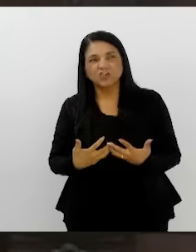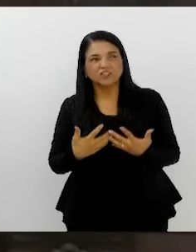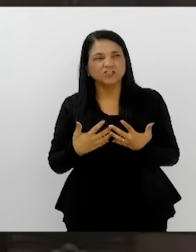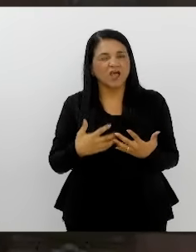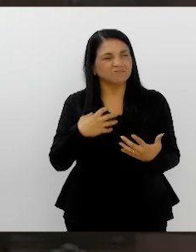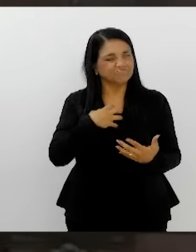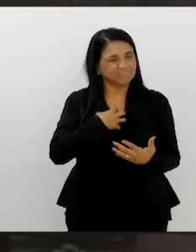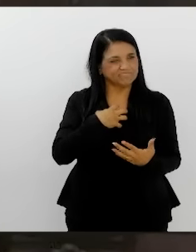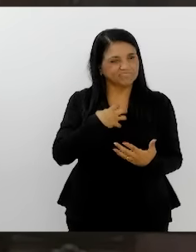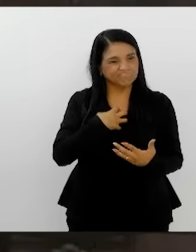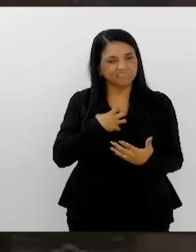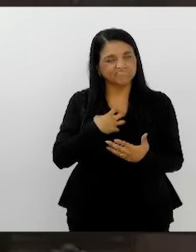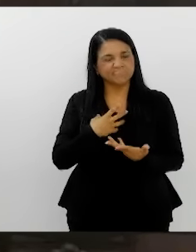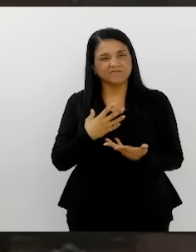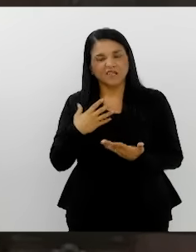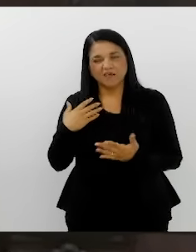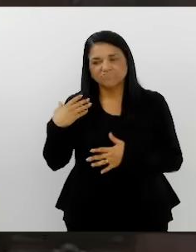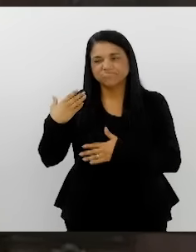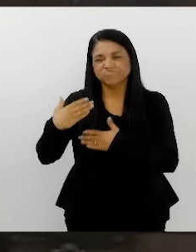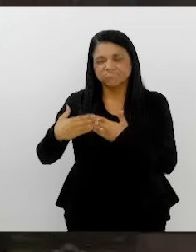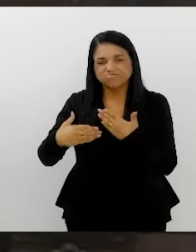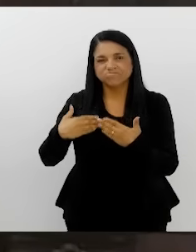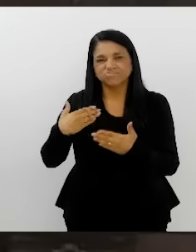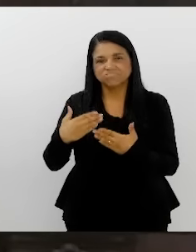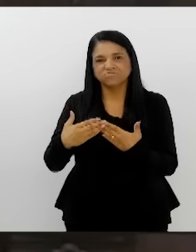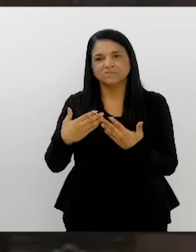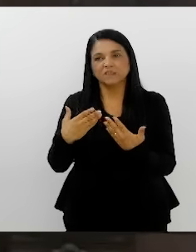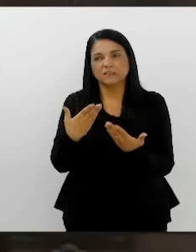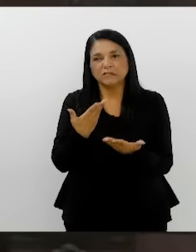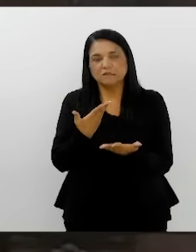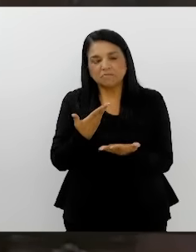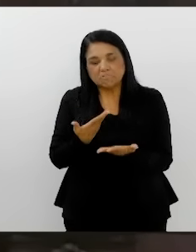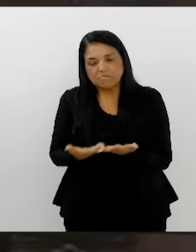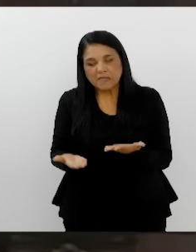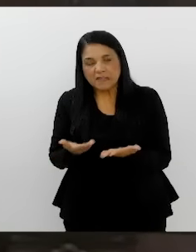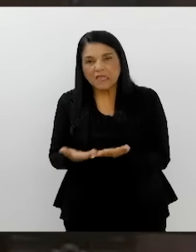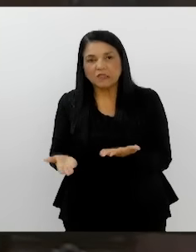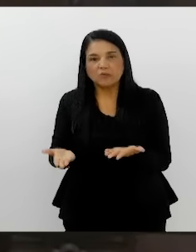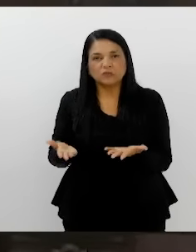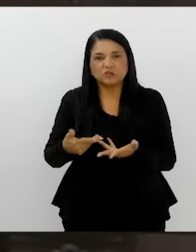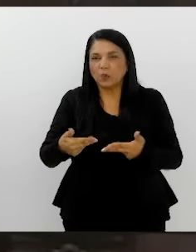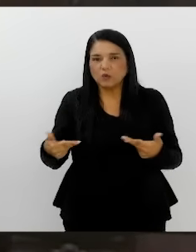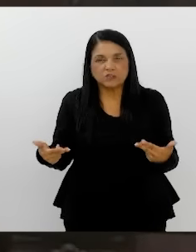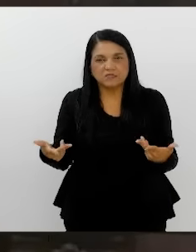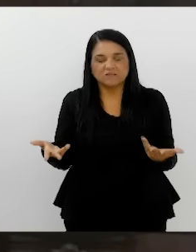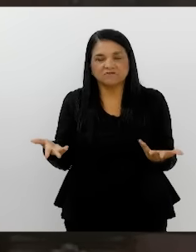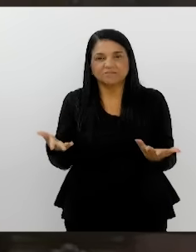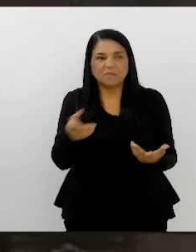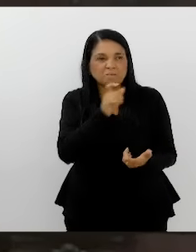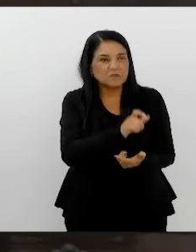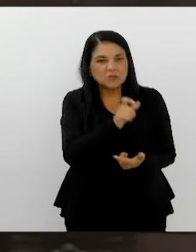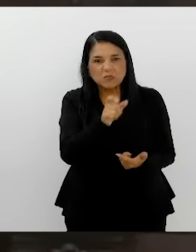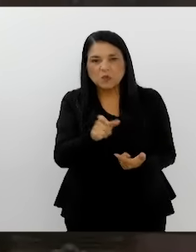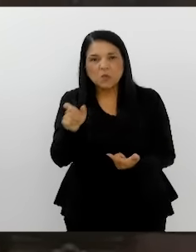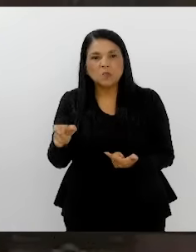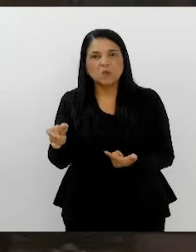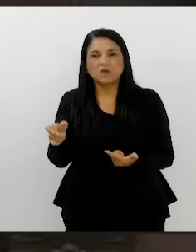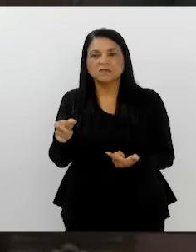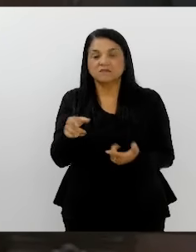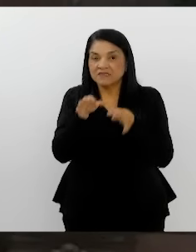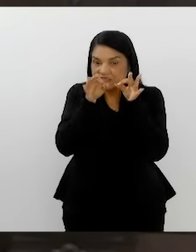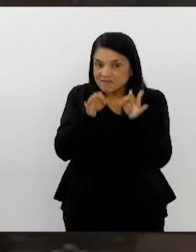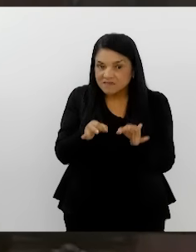tempo, porque nós estávamos perdendo o campo e as pessoas que a gente tinha certeza que